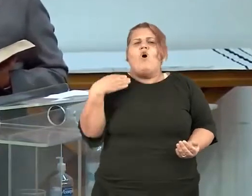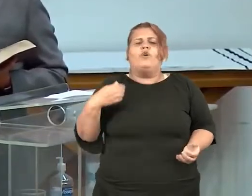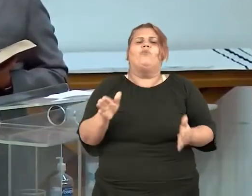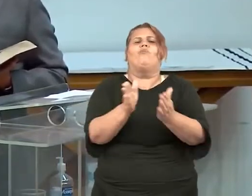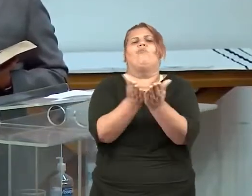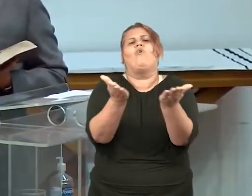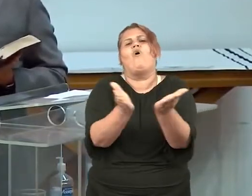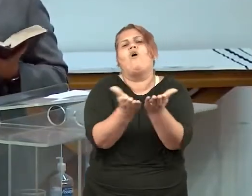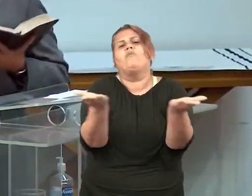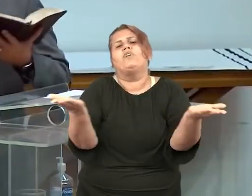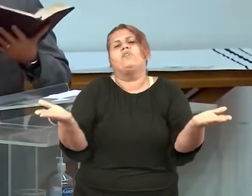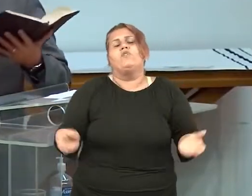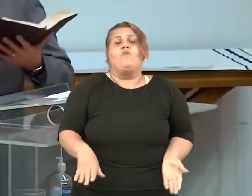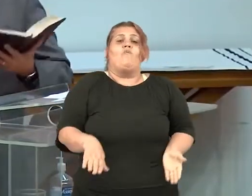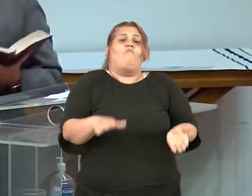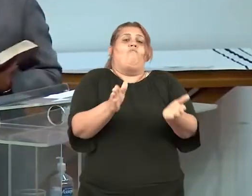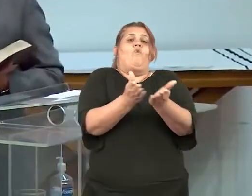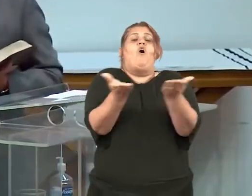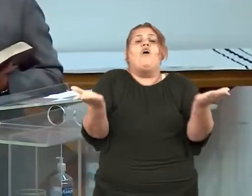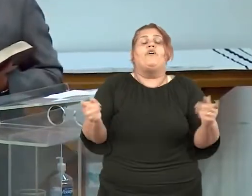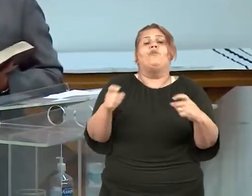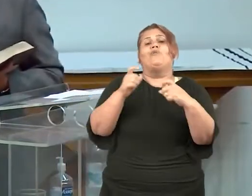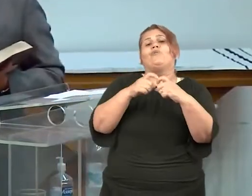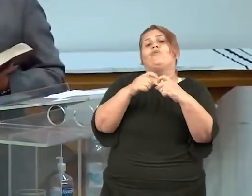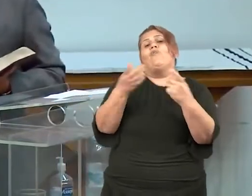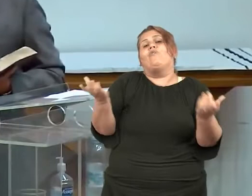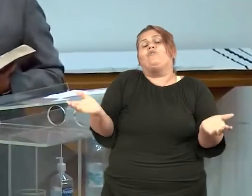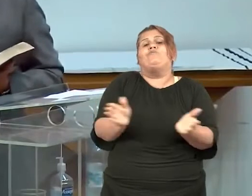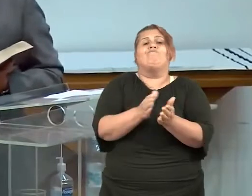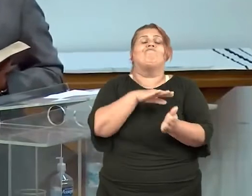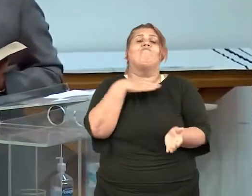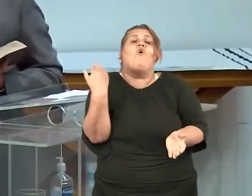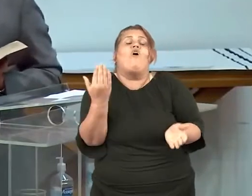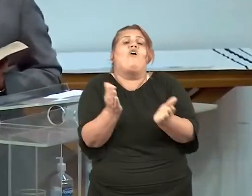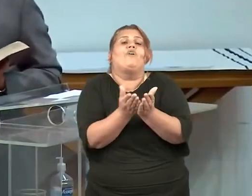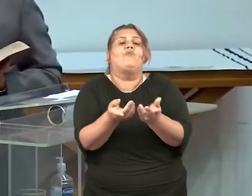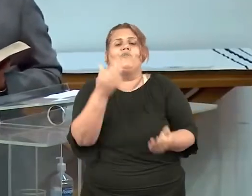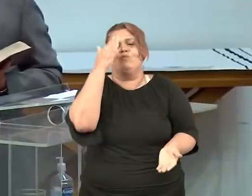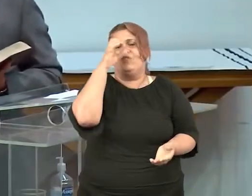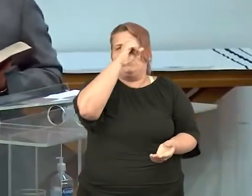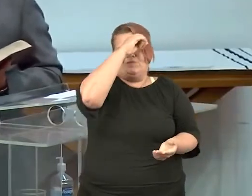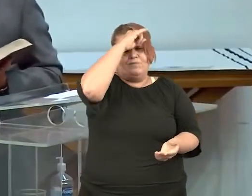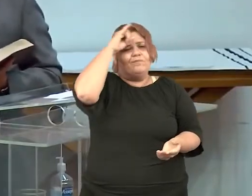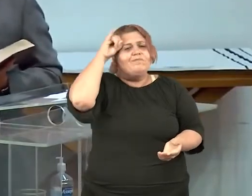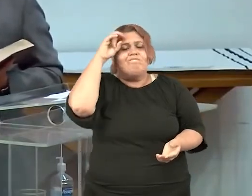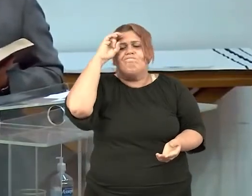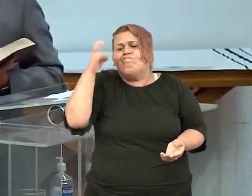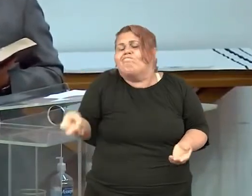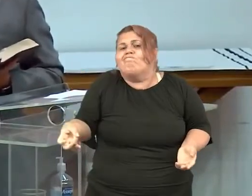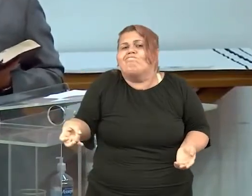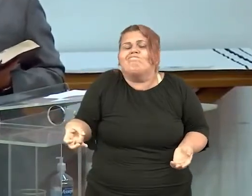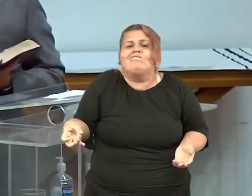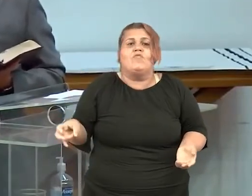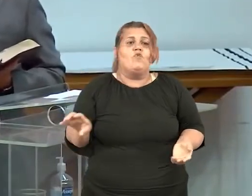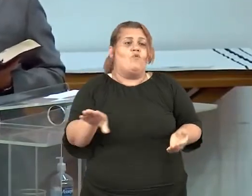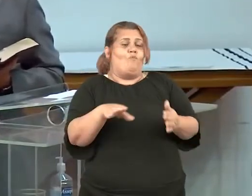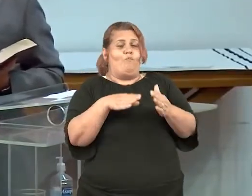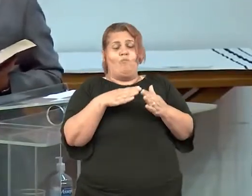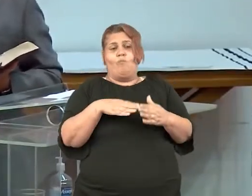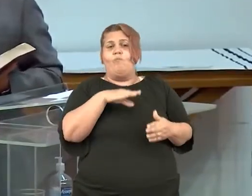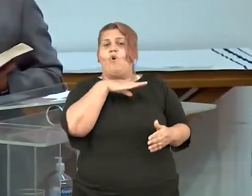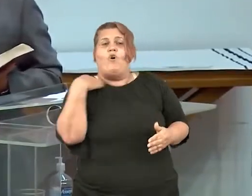pobre, morre o doutor, morre o analfabeto, mora o homem que mora